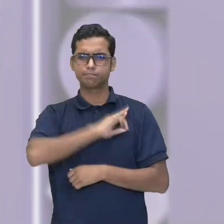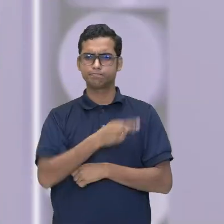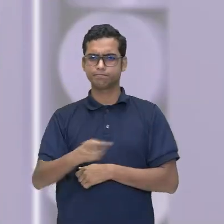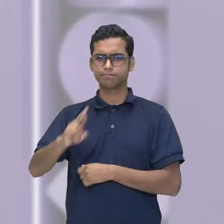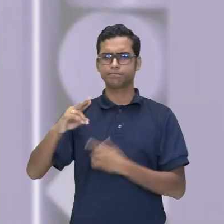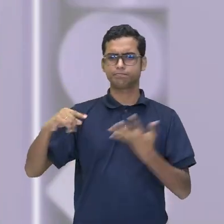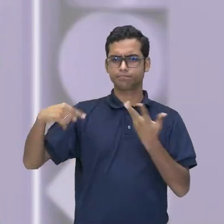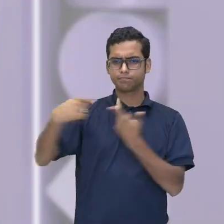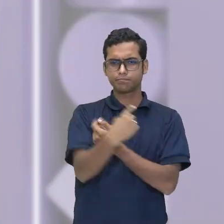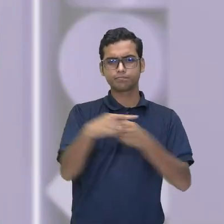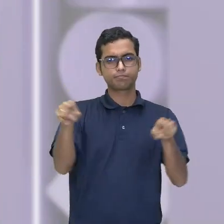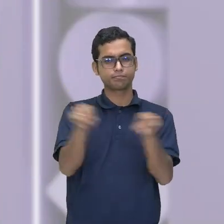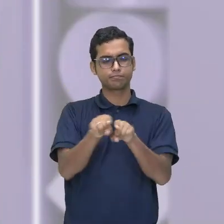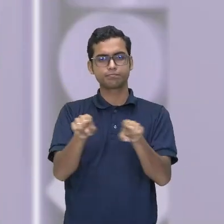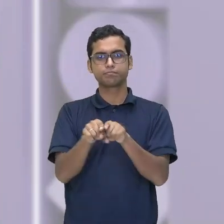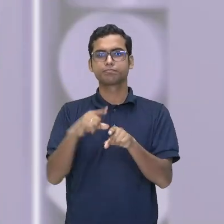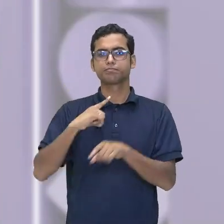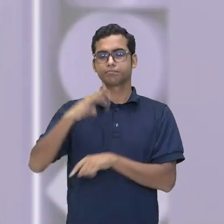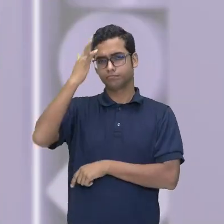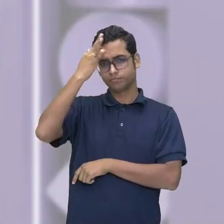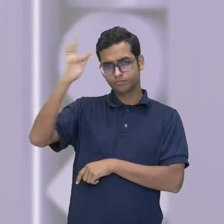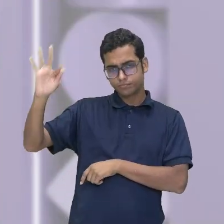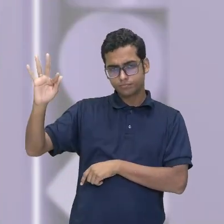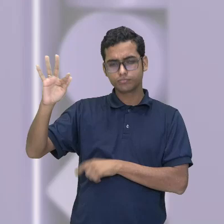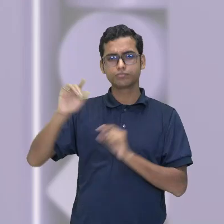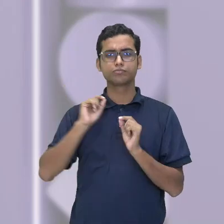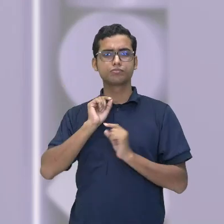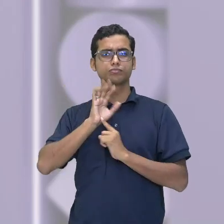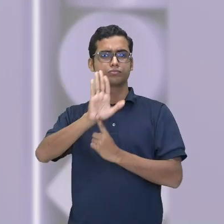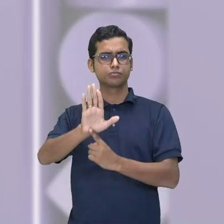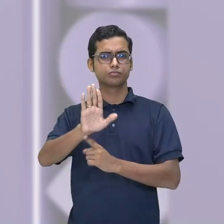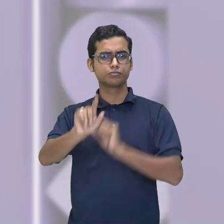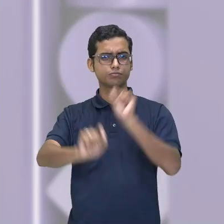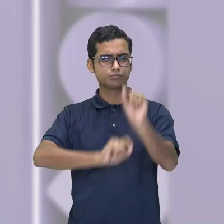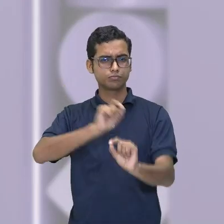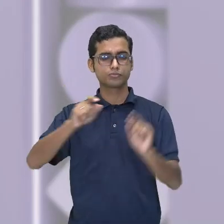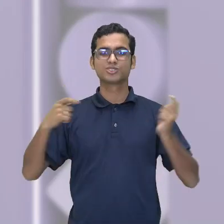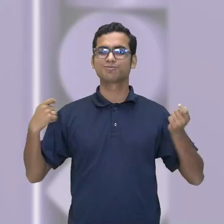e filosóficas, elas também